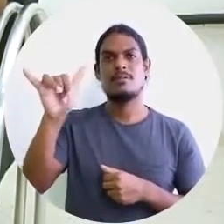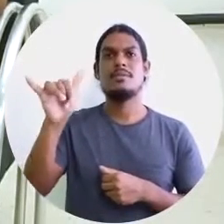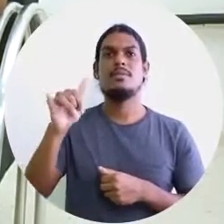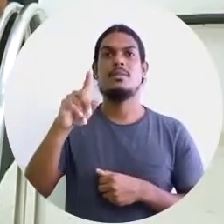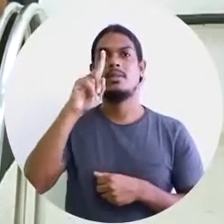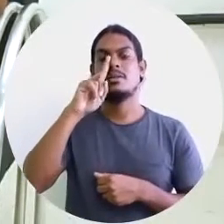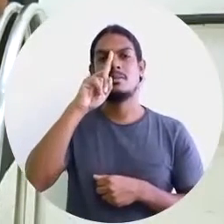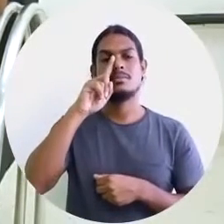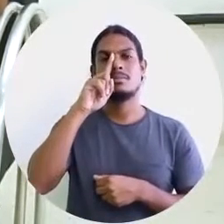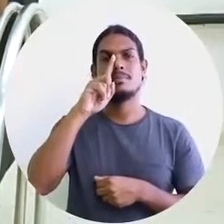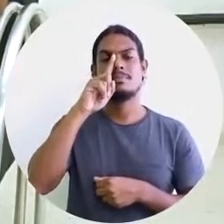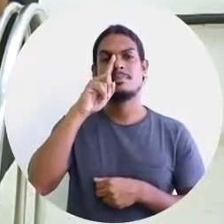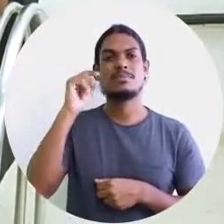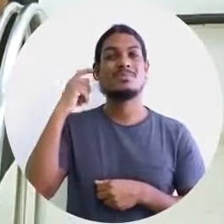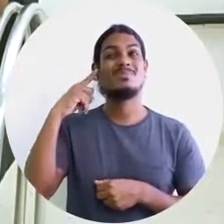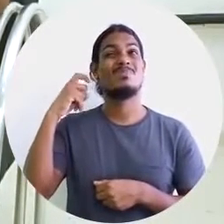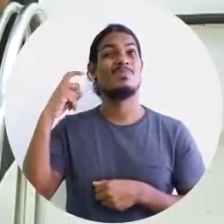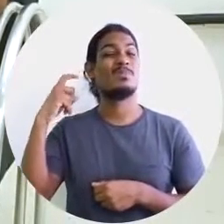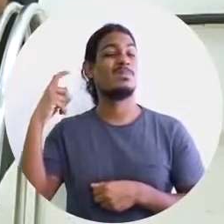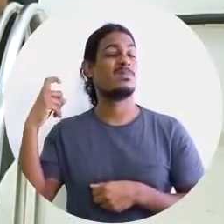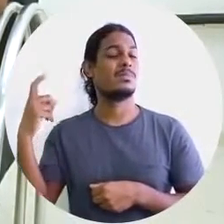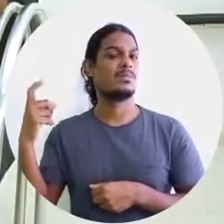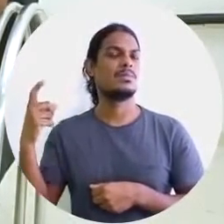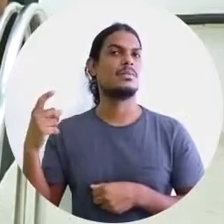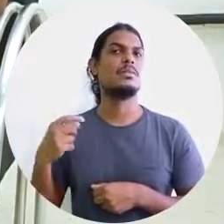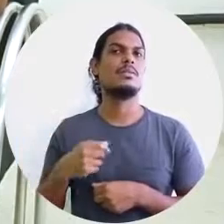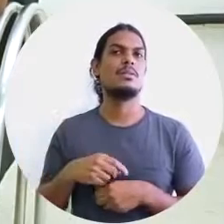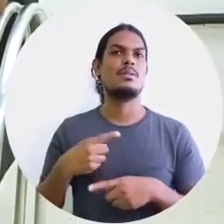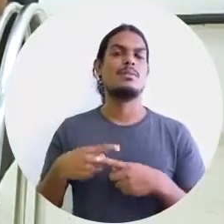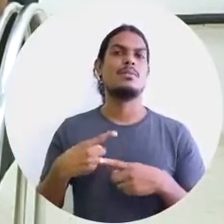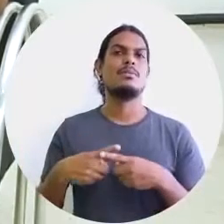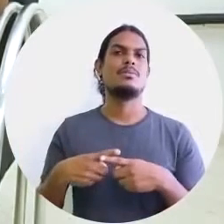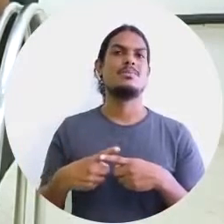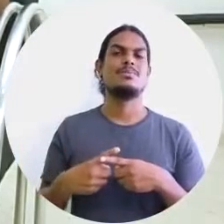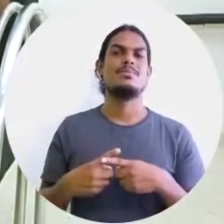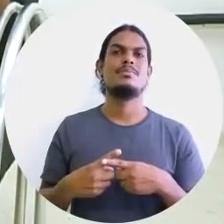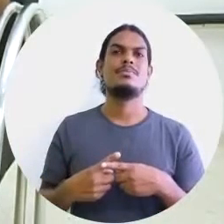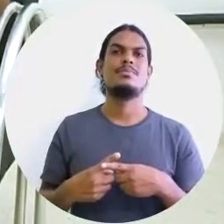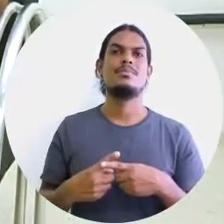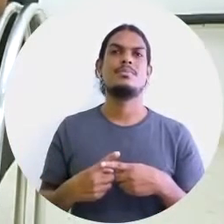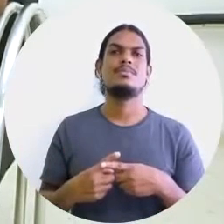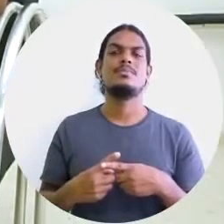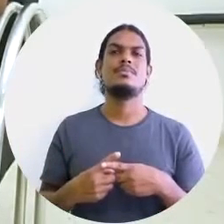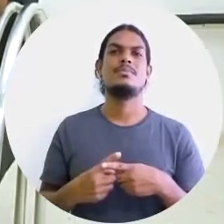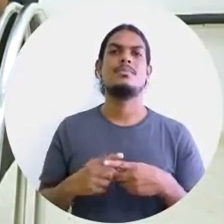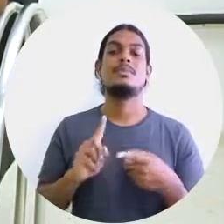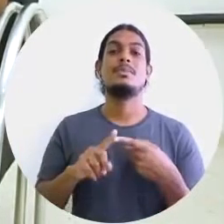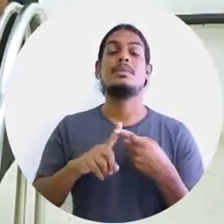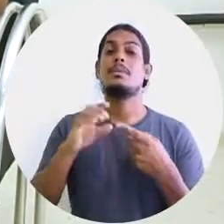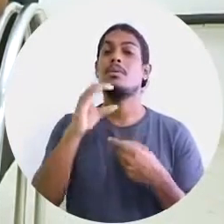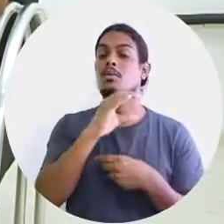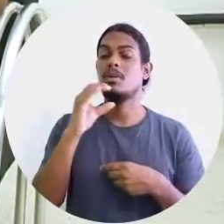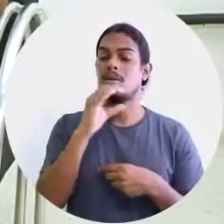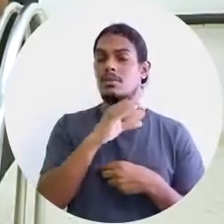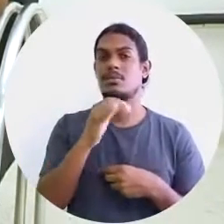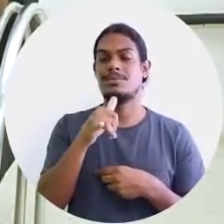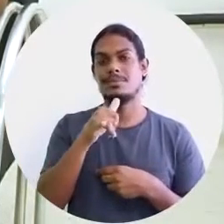de som, né? Quer dizer, ela fica protegida do ruído e também do calor, por exemplo.